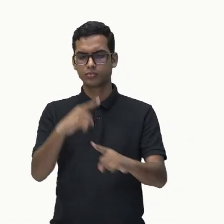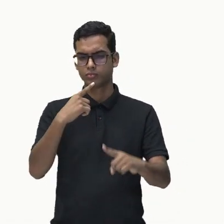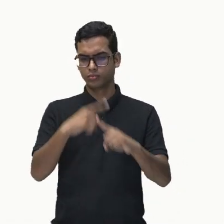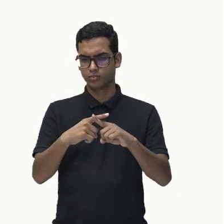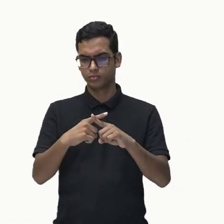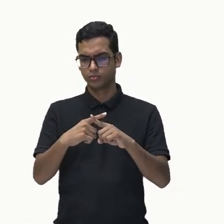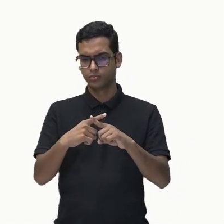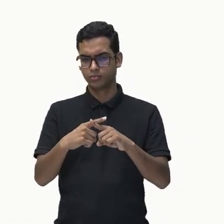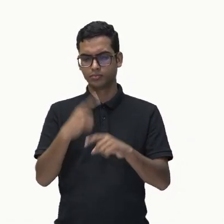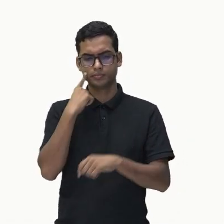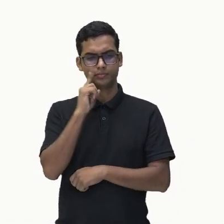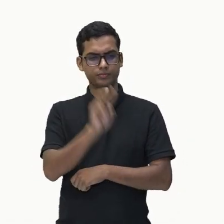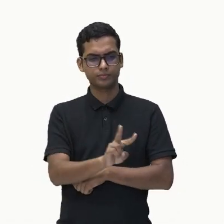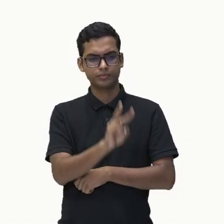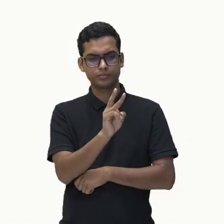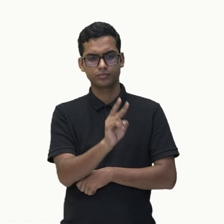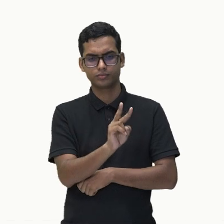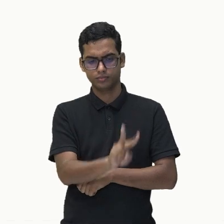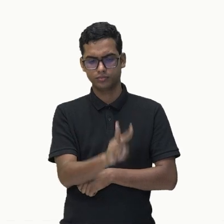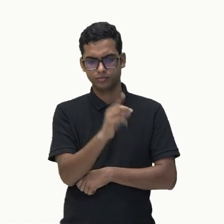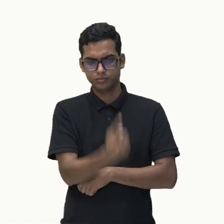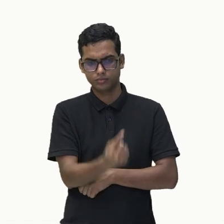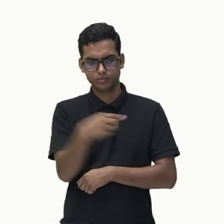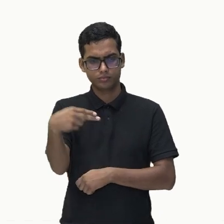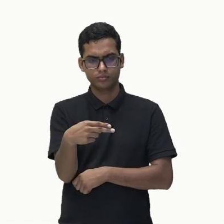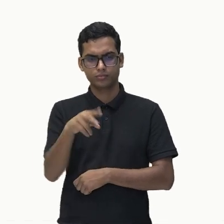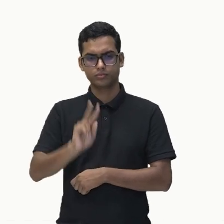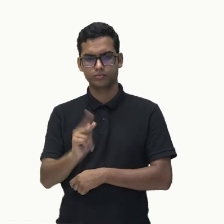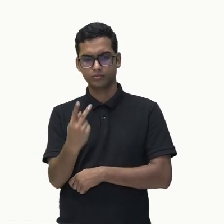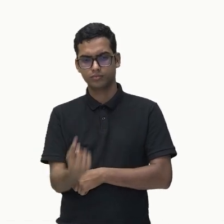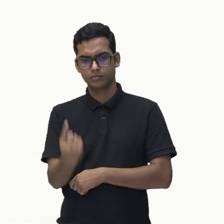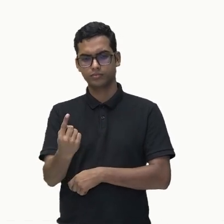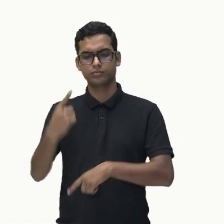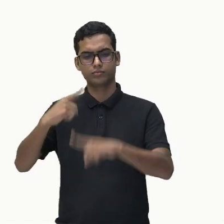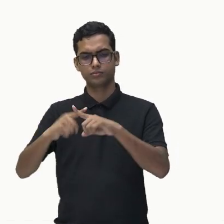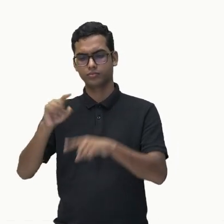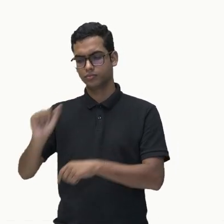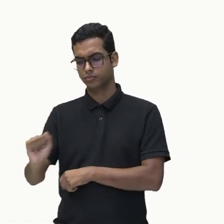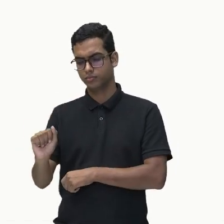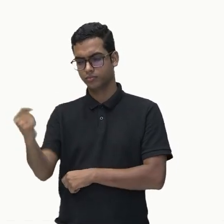área 1 do lado de lá. É por isso que eu escrevo essa expressão aqui, ó.